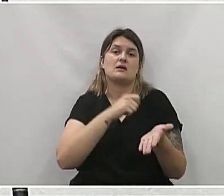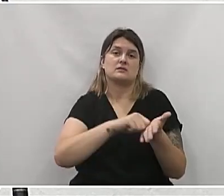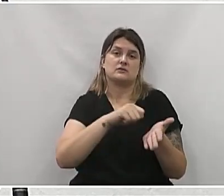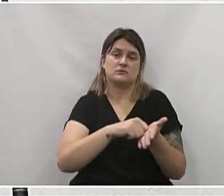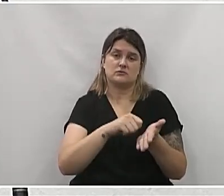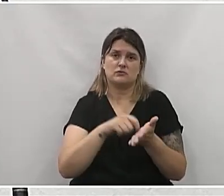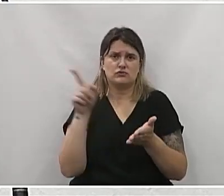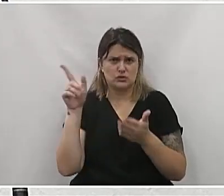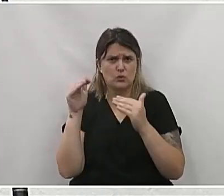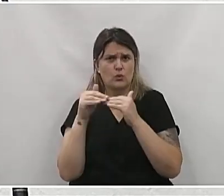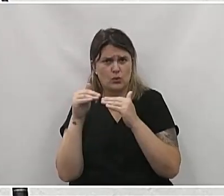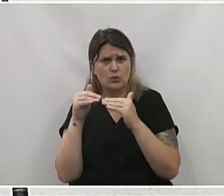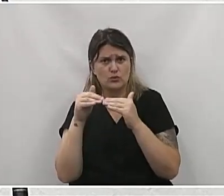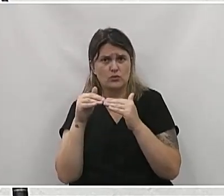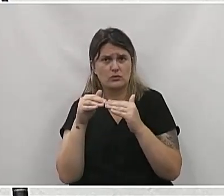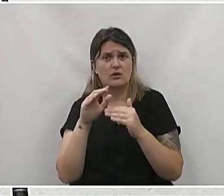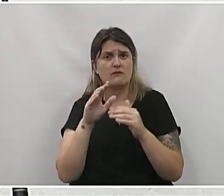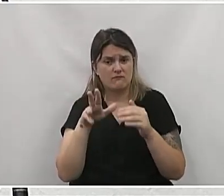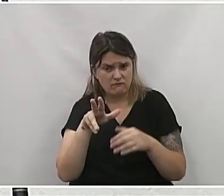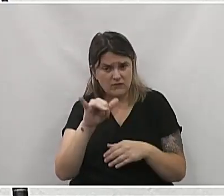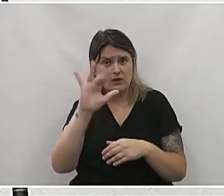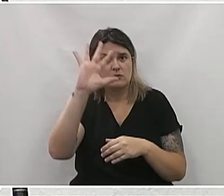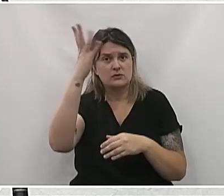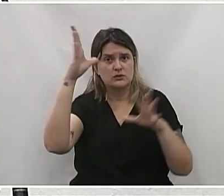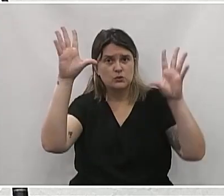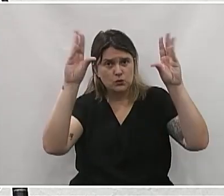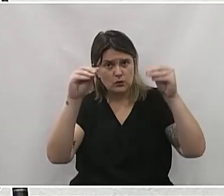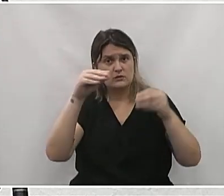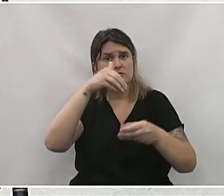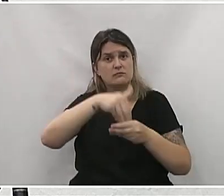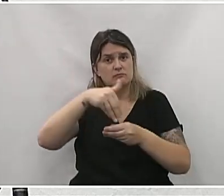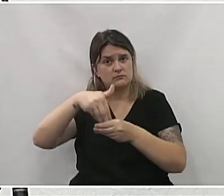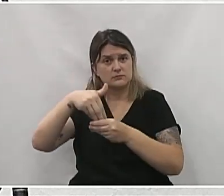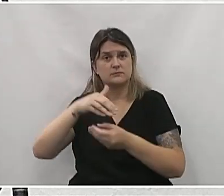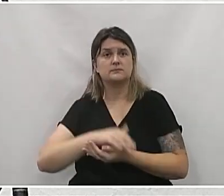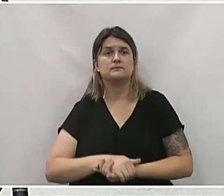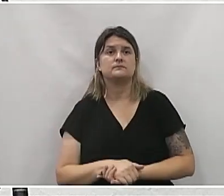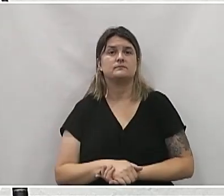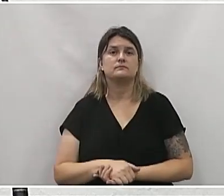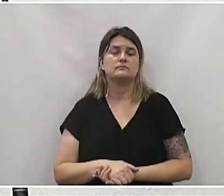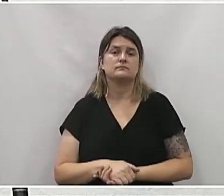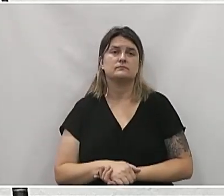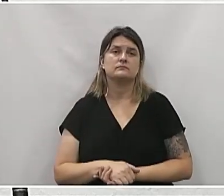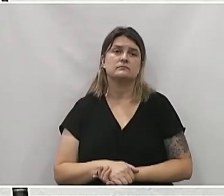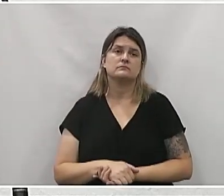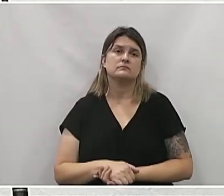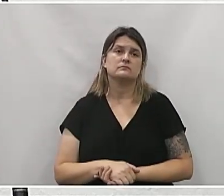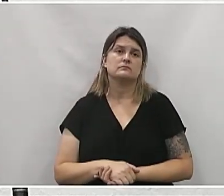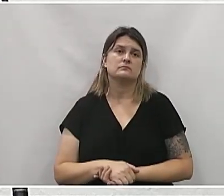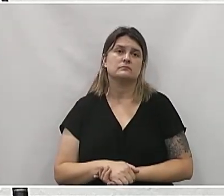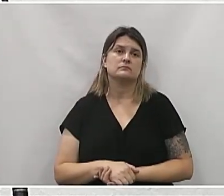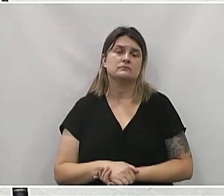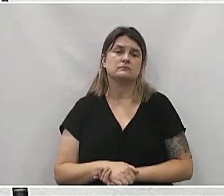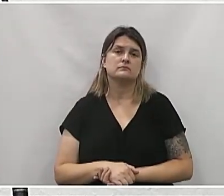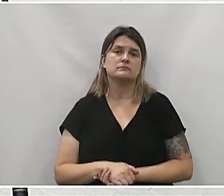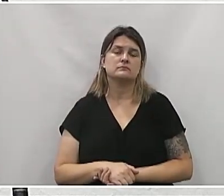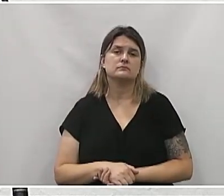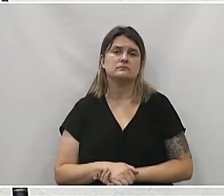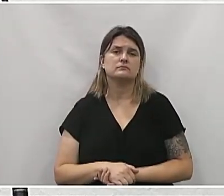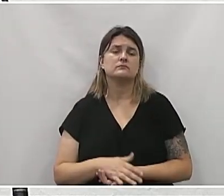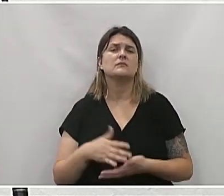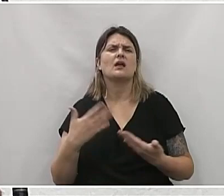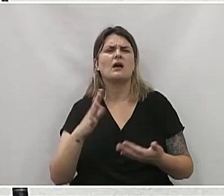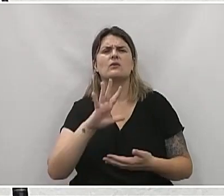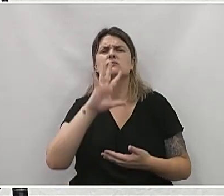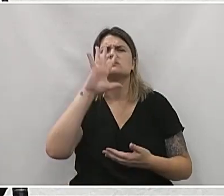Compactuando que sim, teríamos a votação no período da noite. Daí, ao caso do